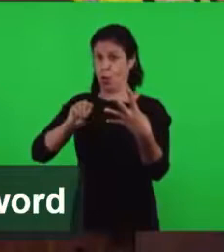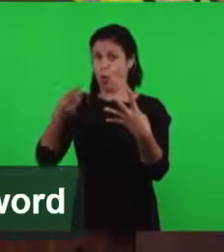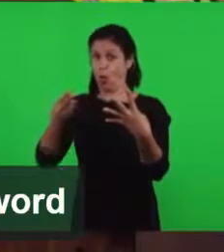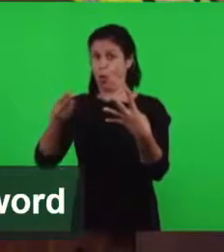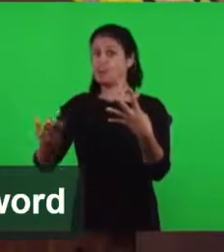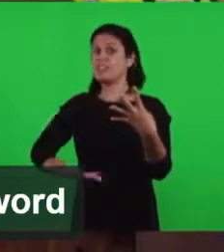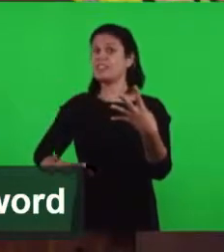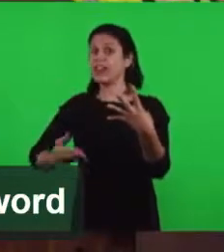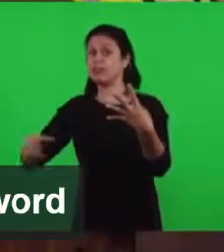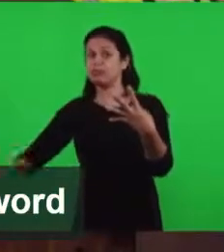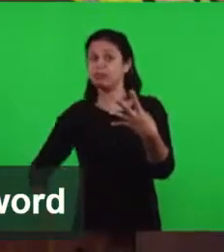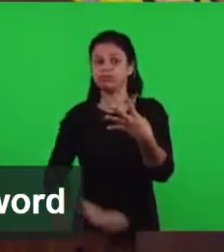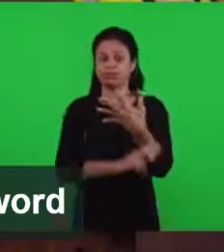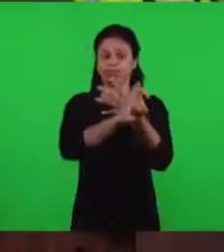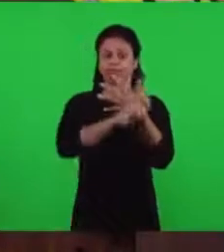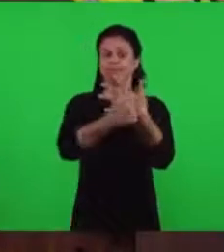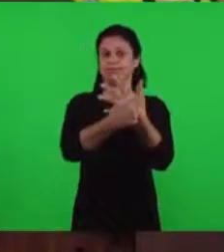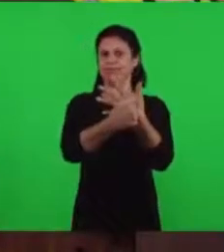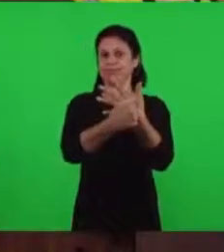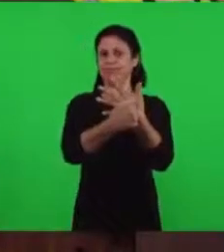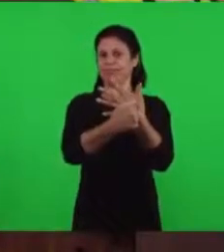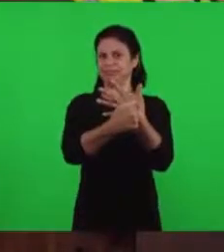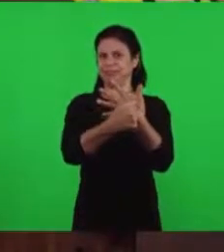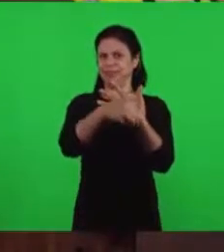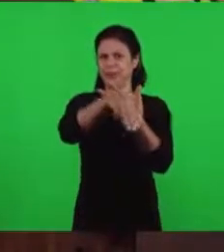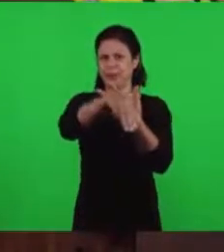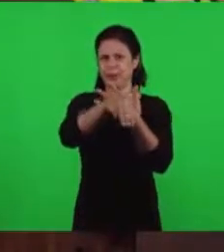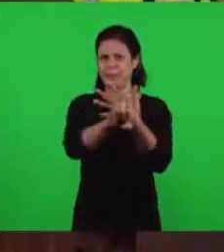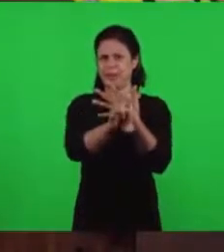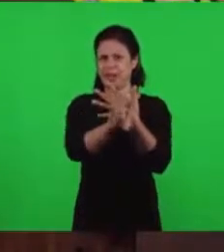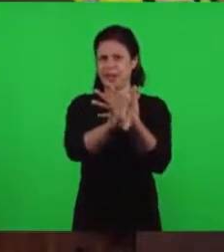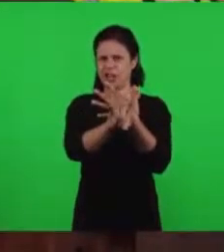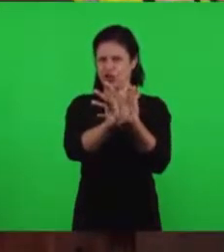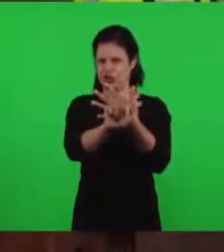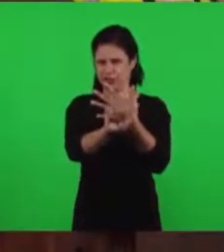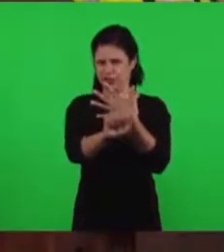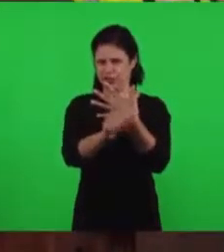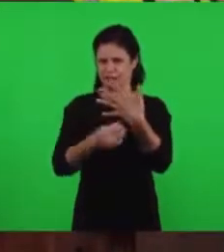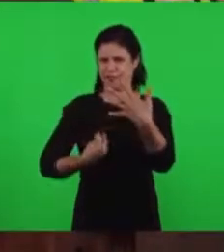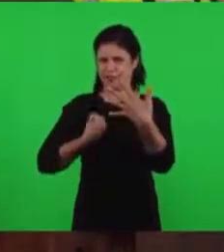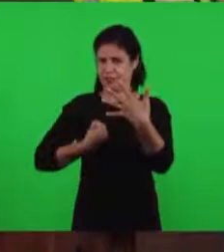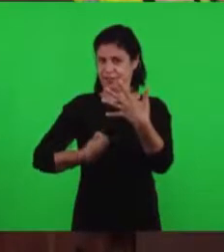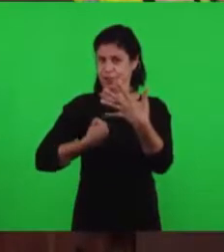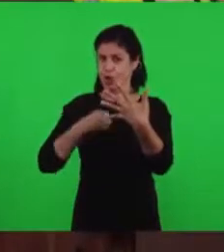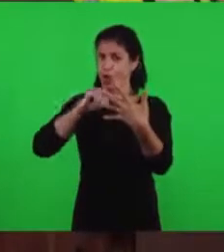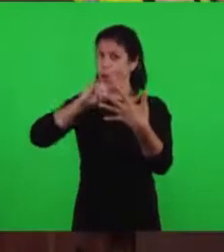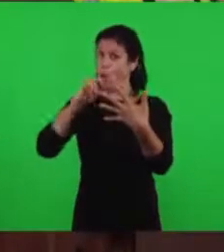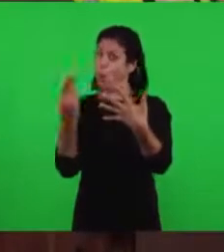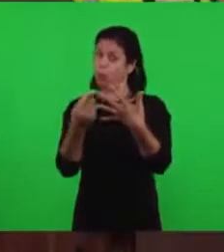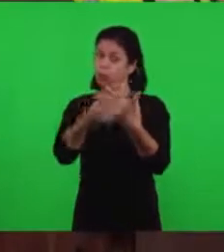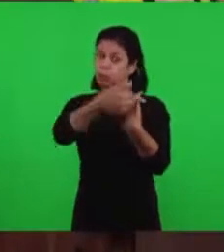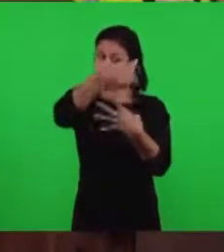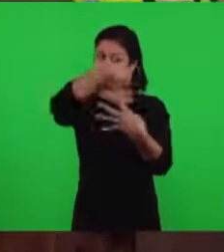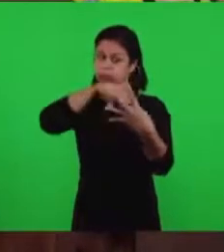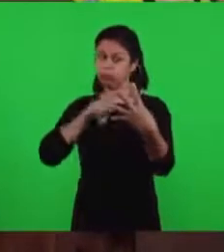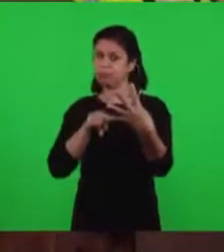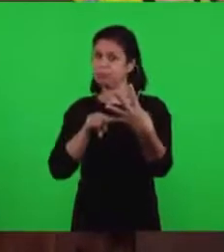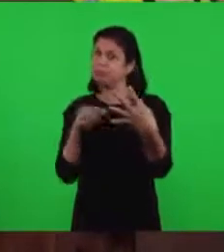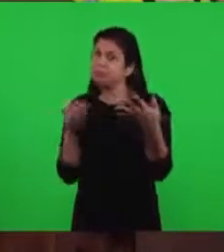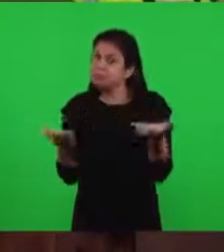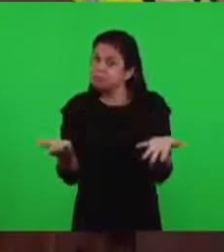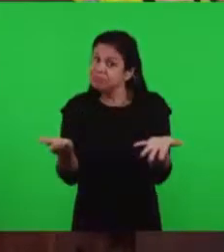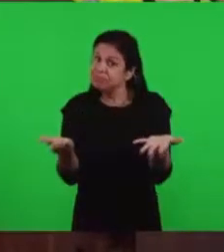que é feita pela palavra e nós vamos ver isso nos estudos que vão se processar vão se